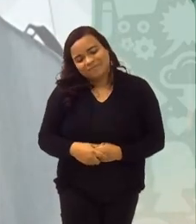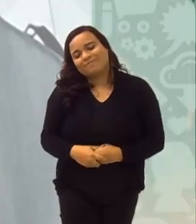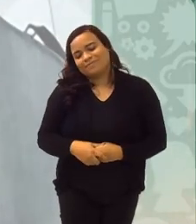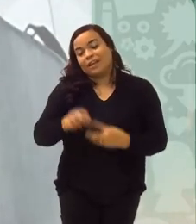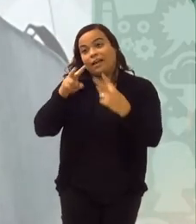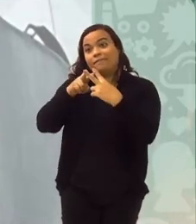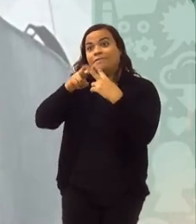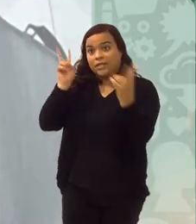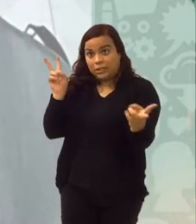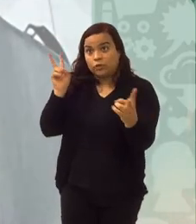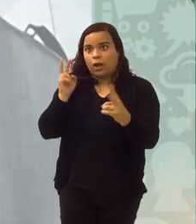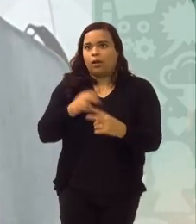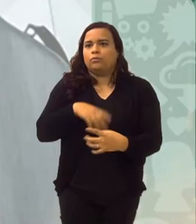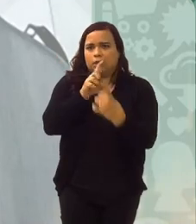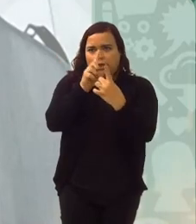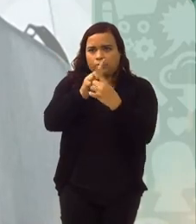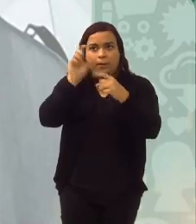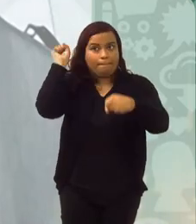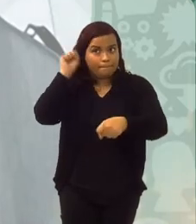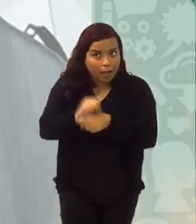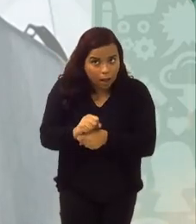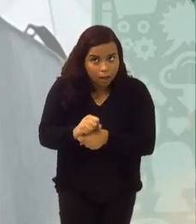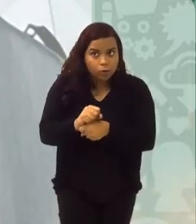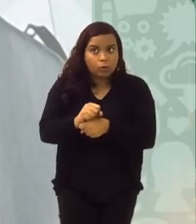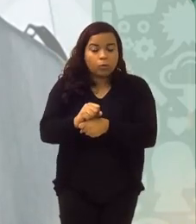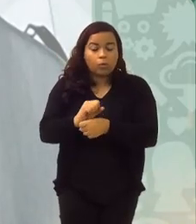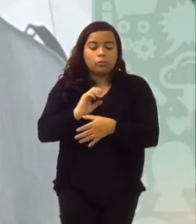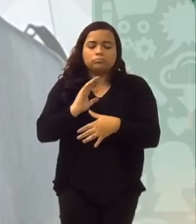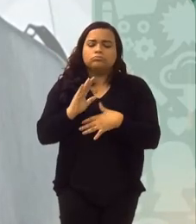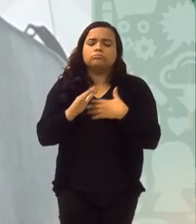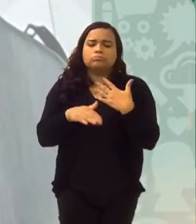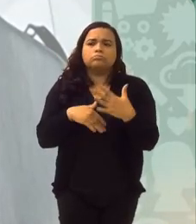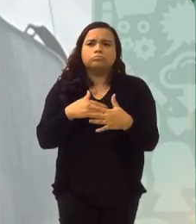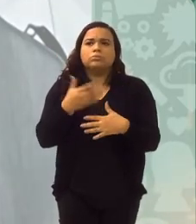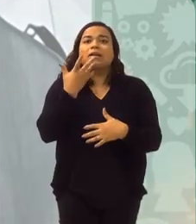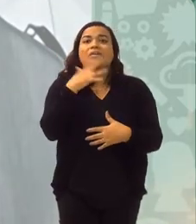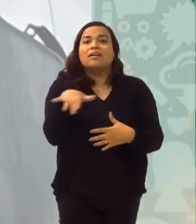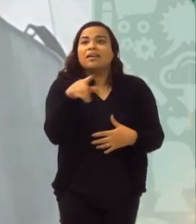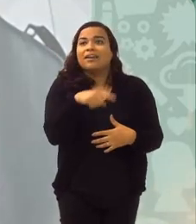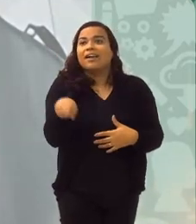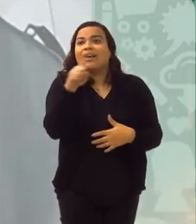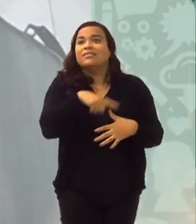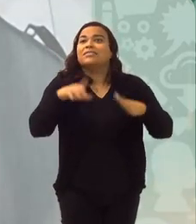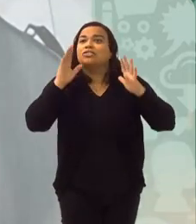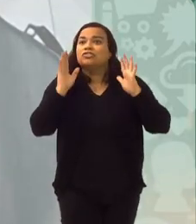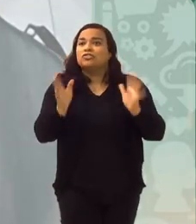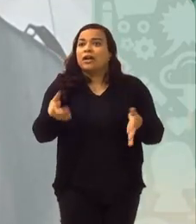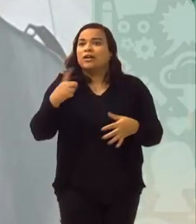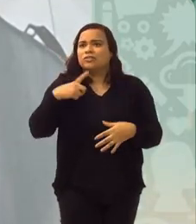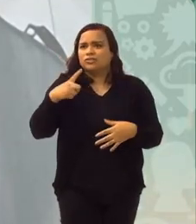ali. E quando as sessões online pararam,